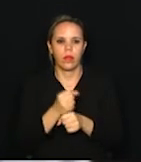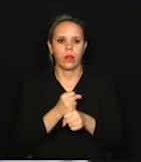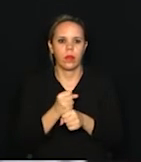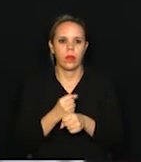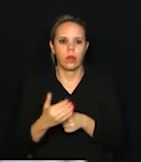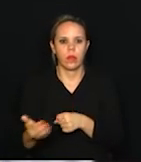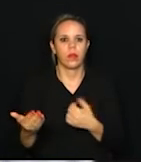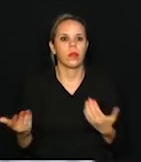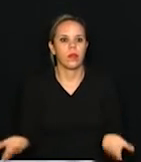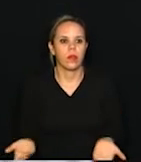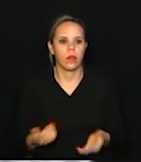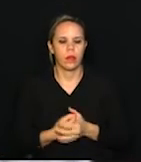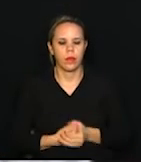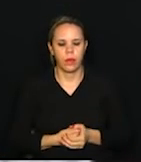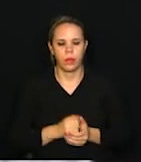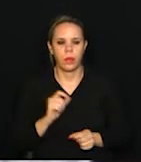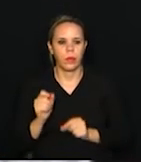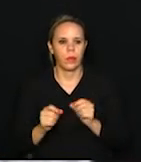anos.